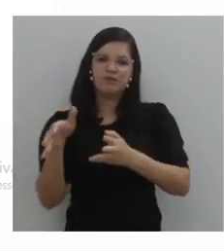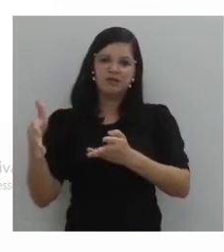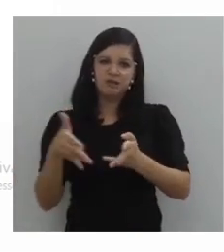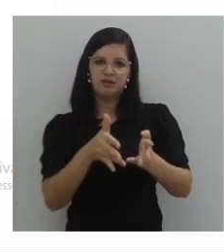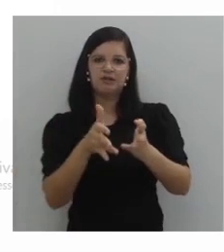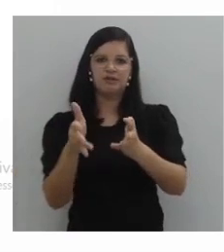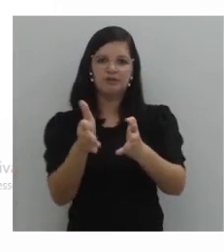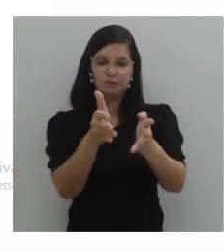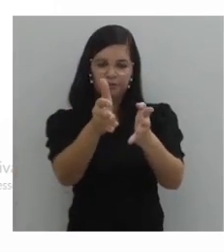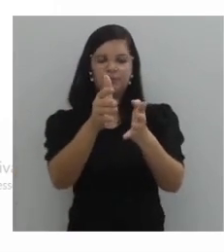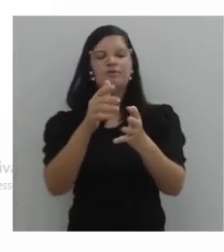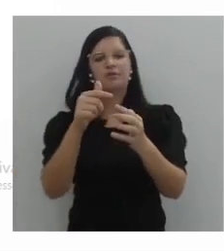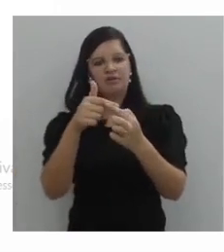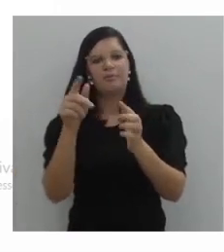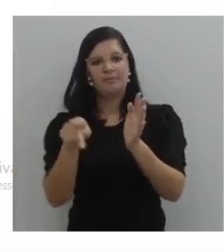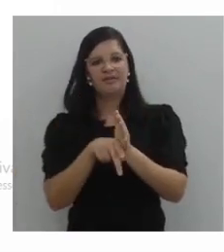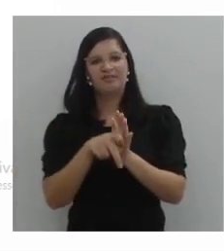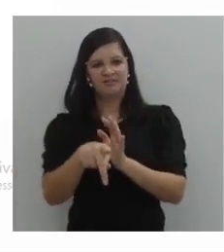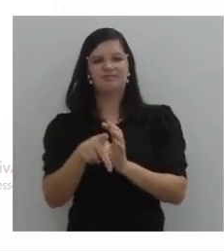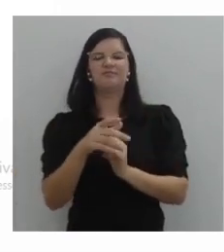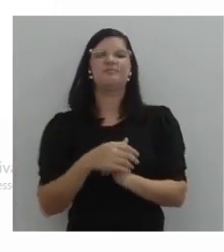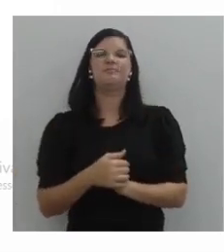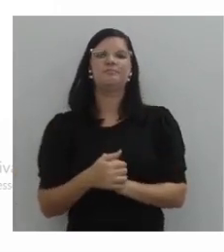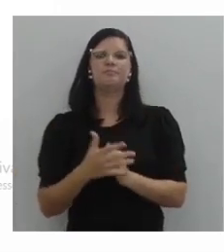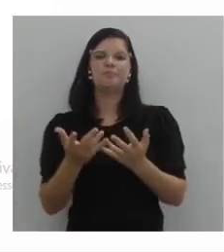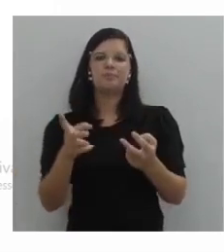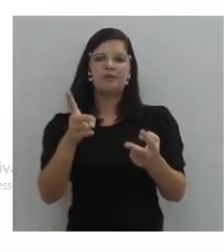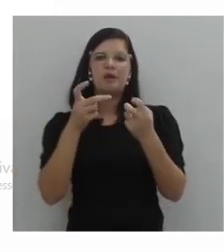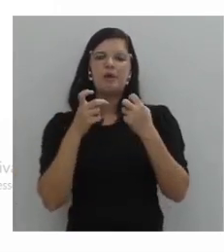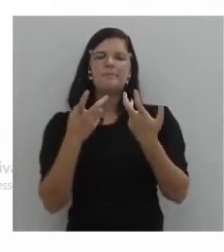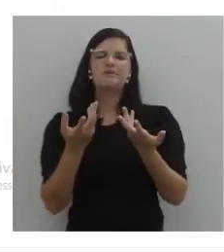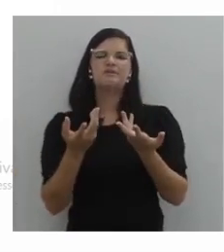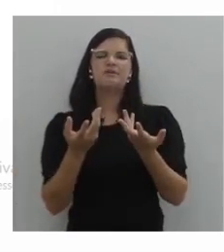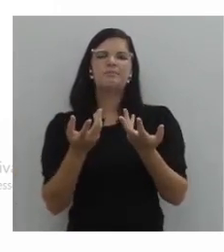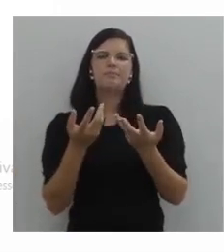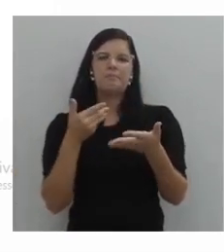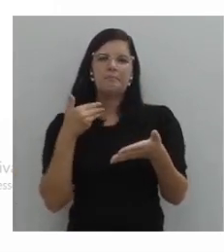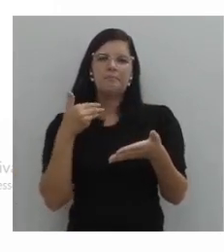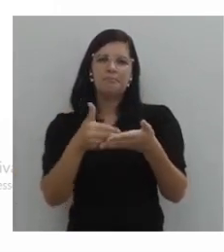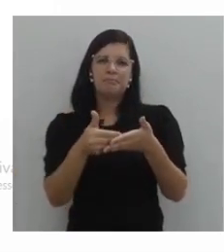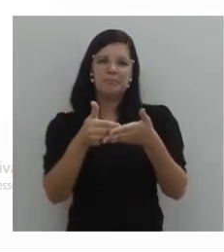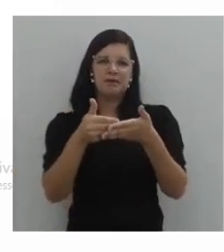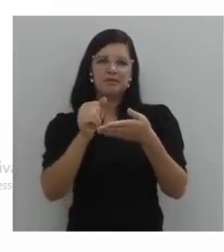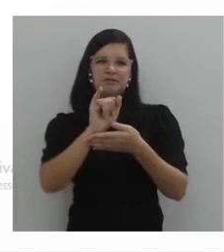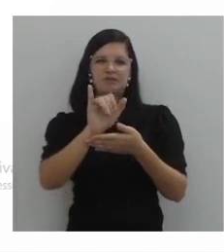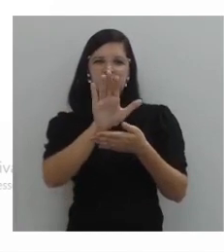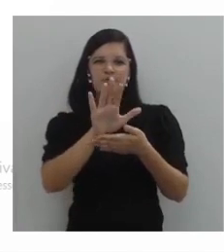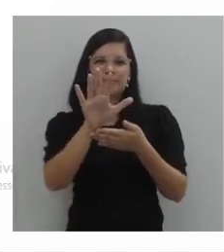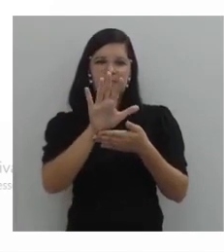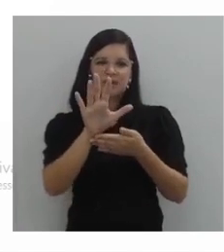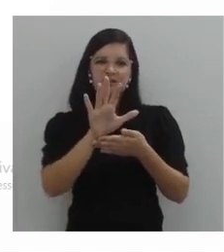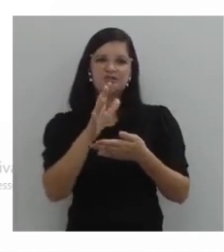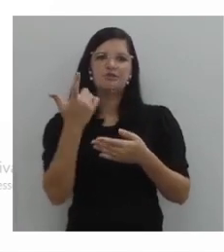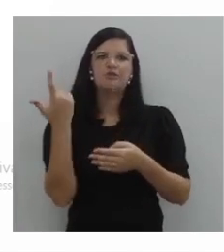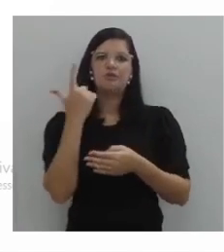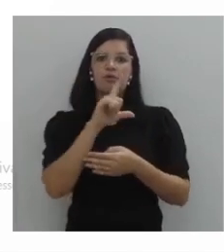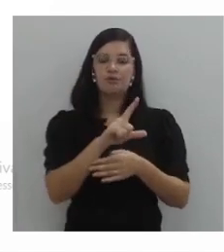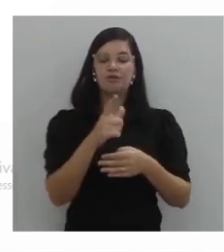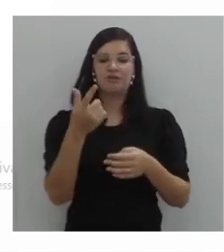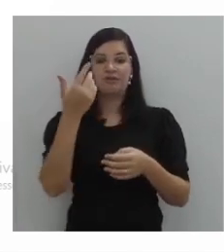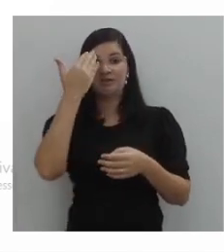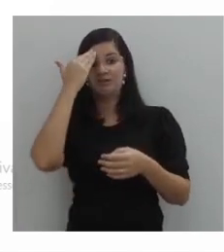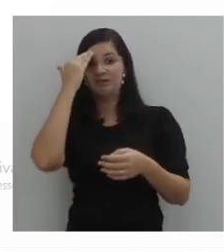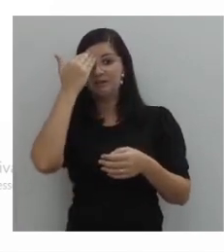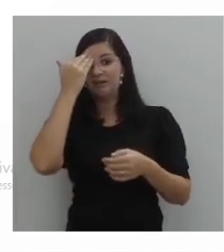tá? Compreende a bacia do Rio São Francisco. Se vocês observarem mais de perto a imagem, gente, vocês